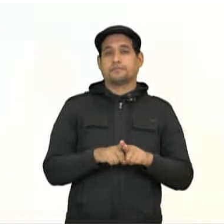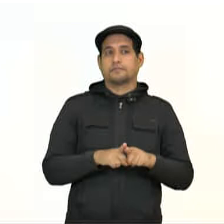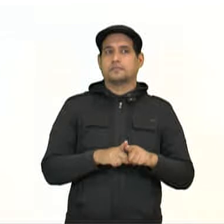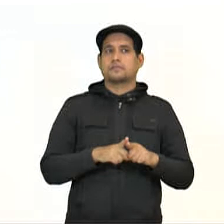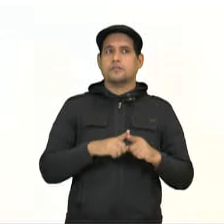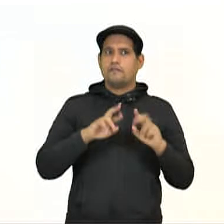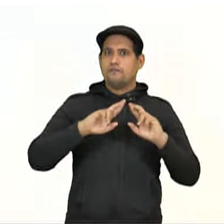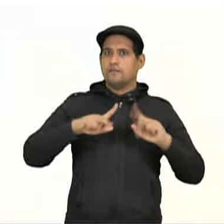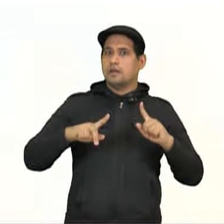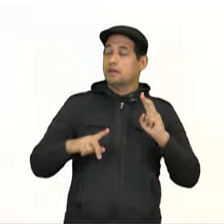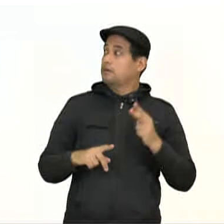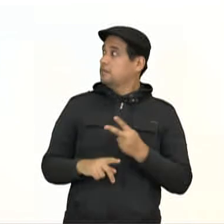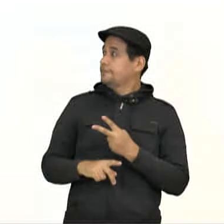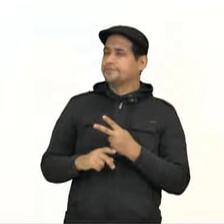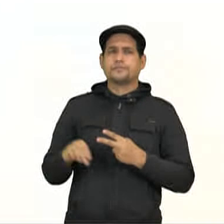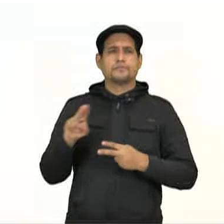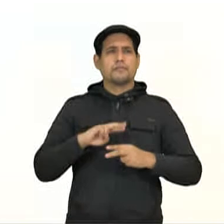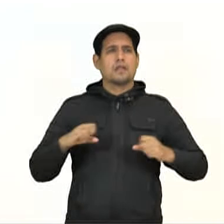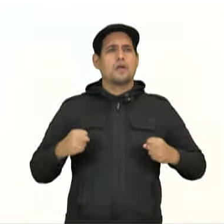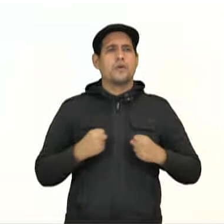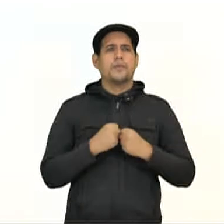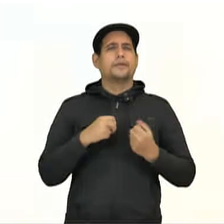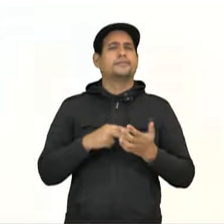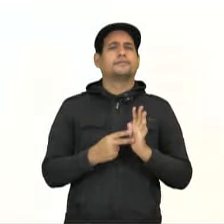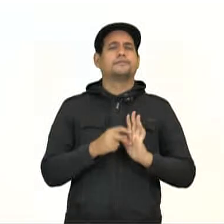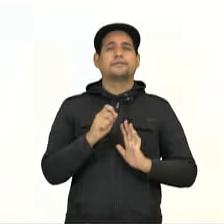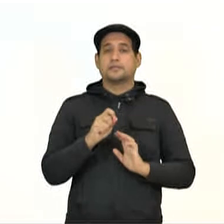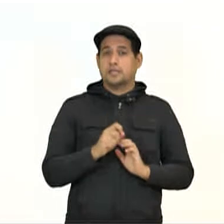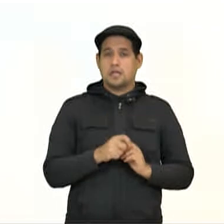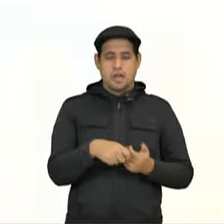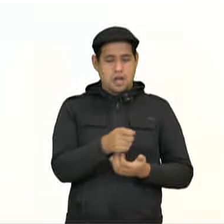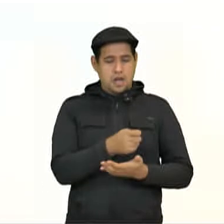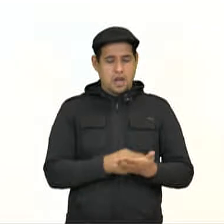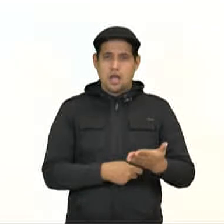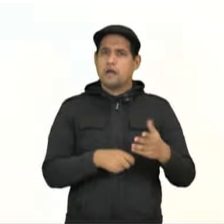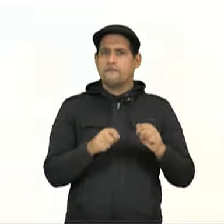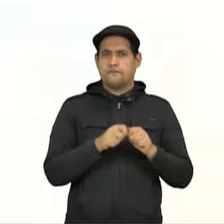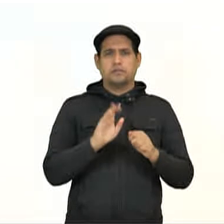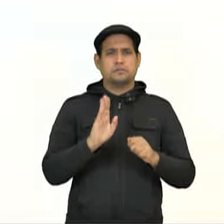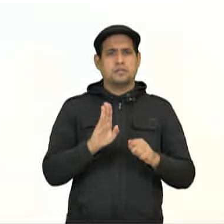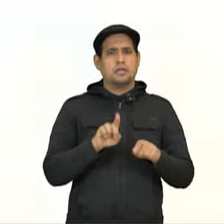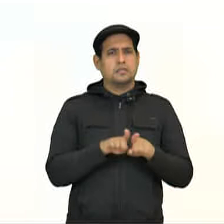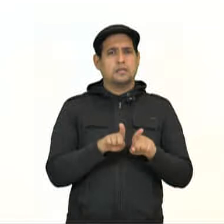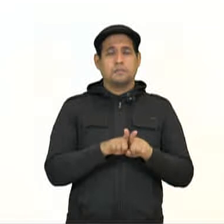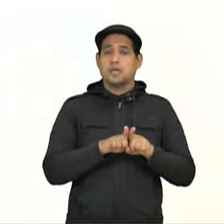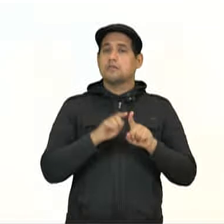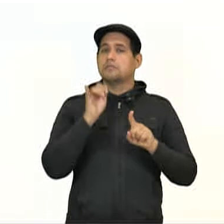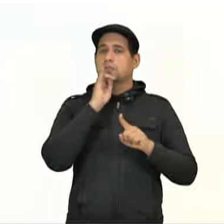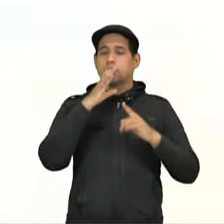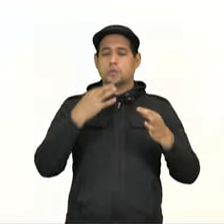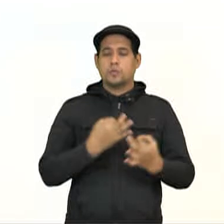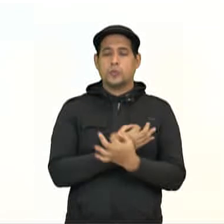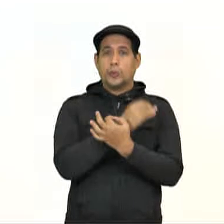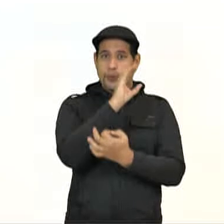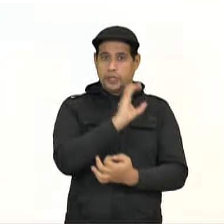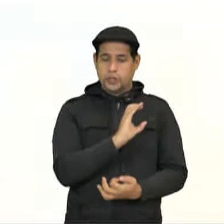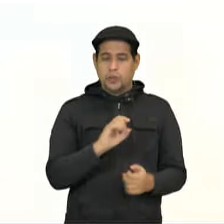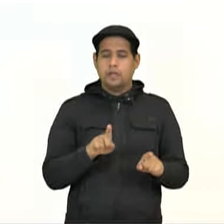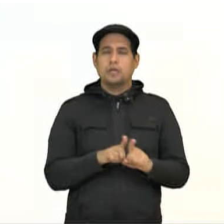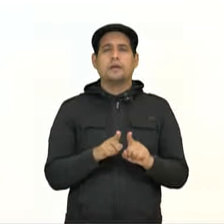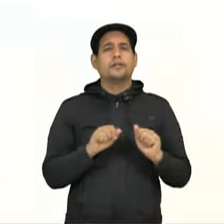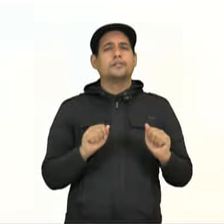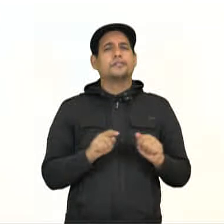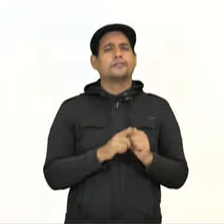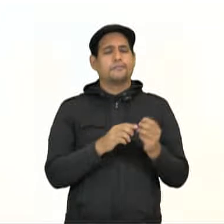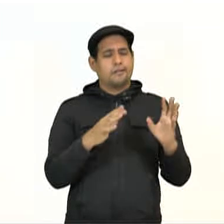aqui, ó. Bestiário, eram catálogos, manuscritos realizados por monges católicos que reuniam informações